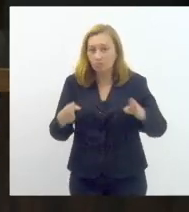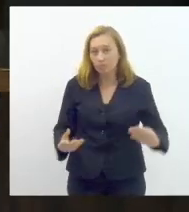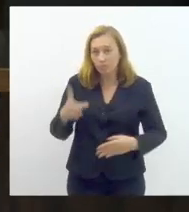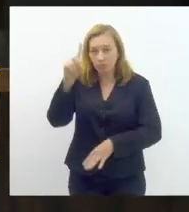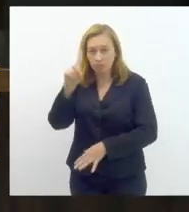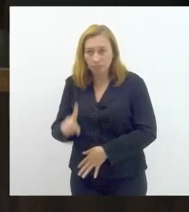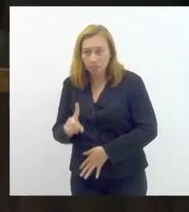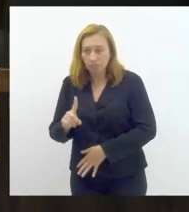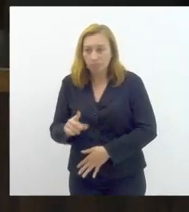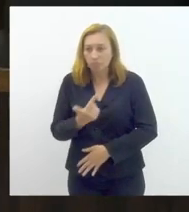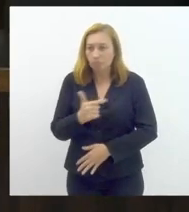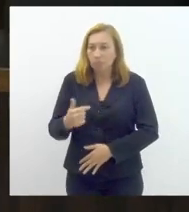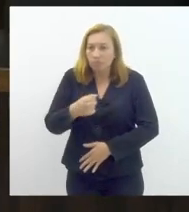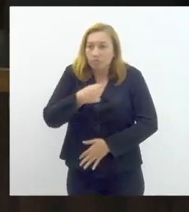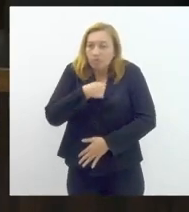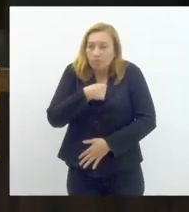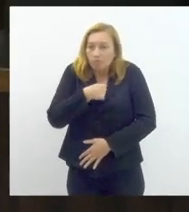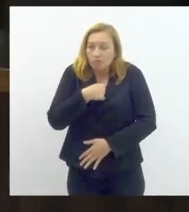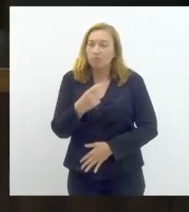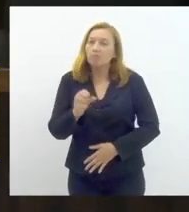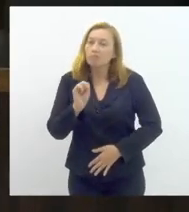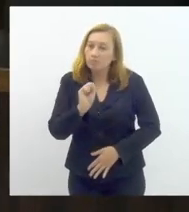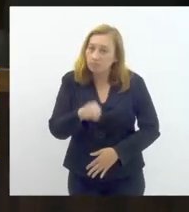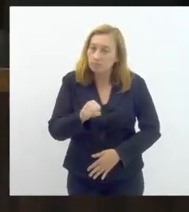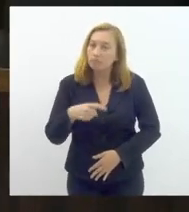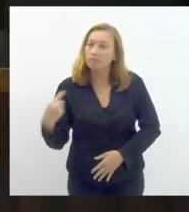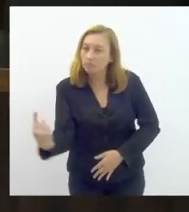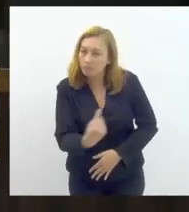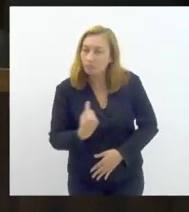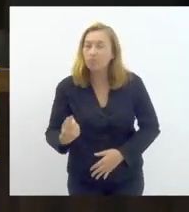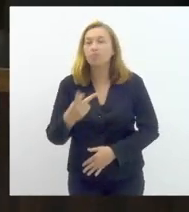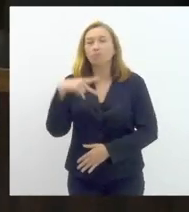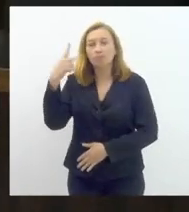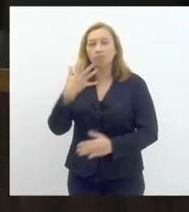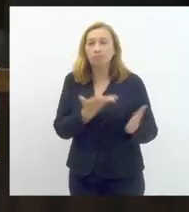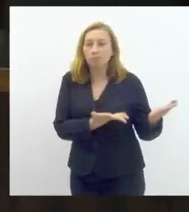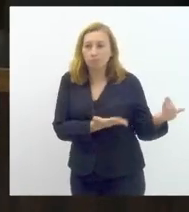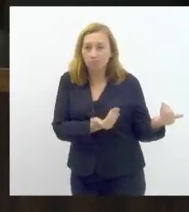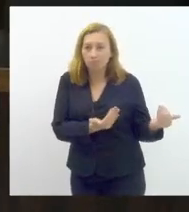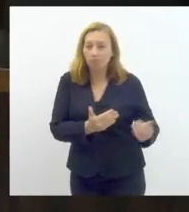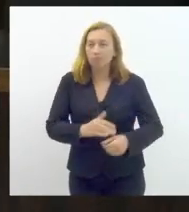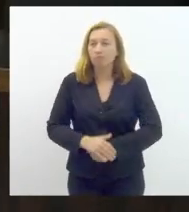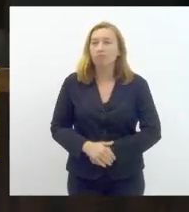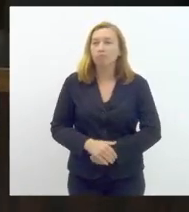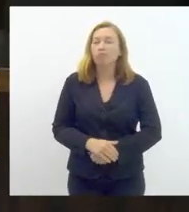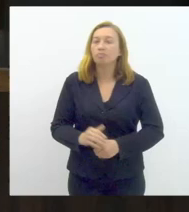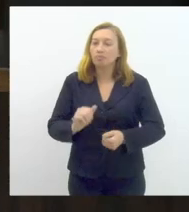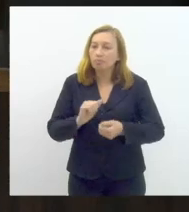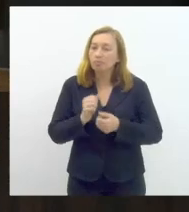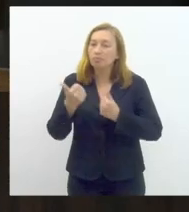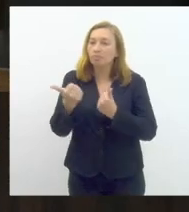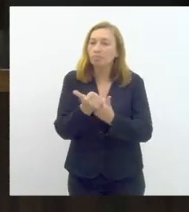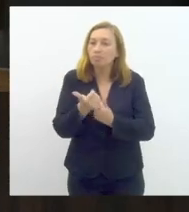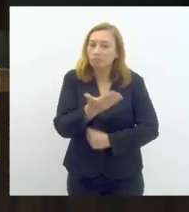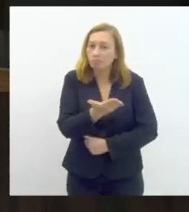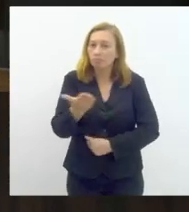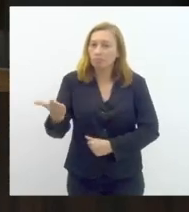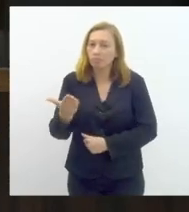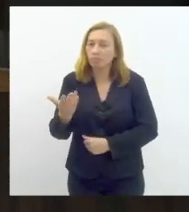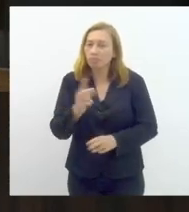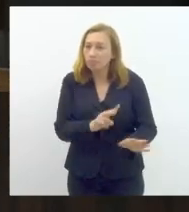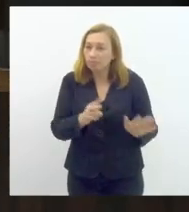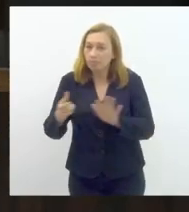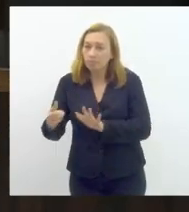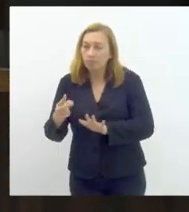Não existe o eu, existe nós. Nós somos o Parlamento Juvenil. Então eu conto com todos vocês para que essa